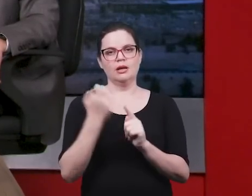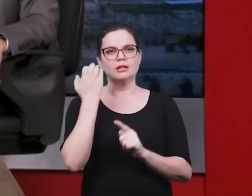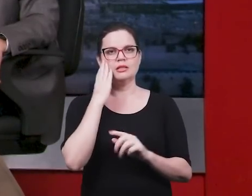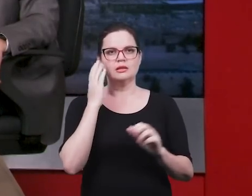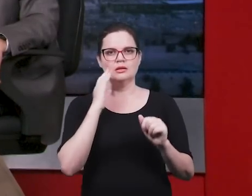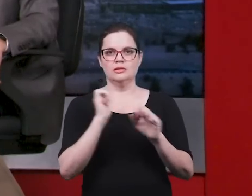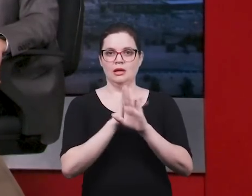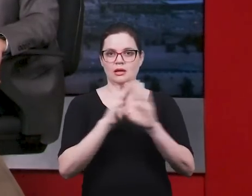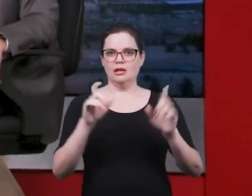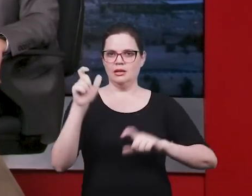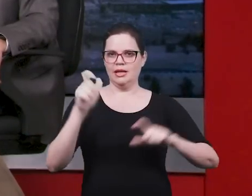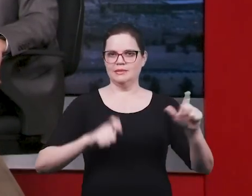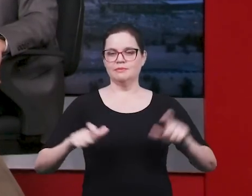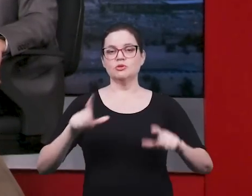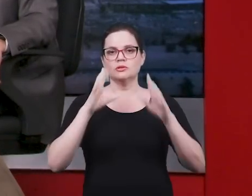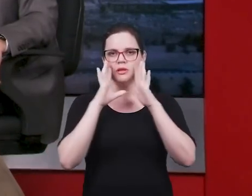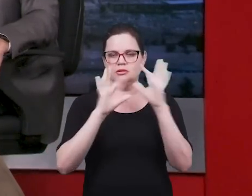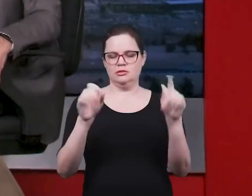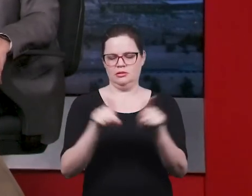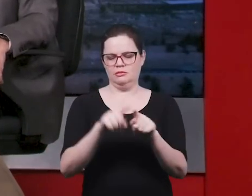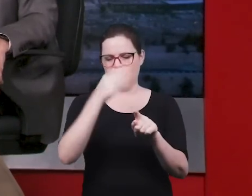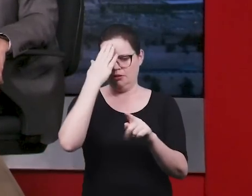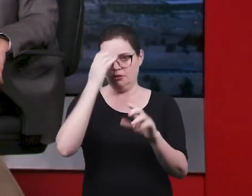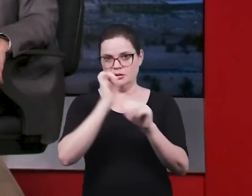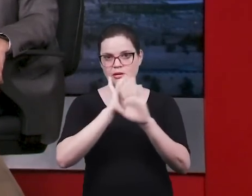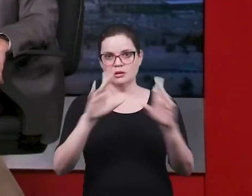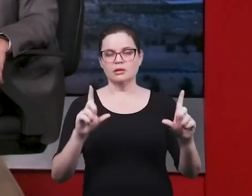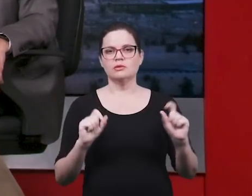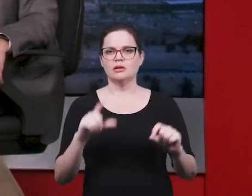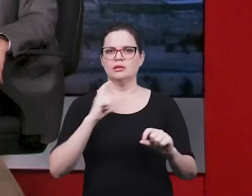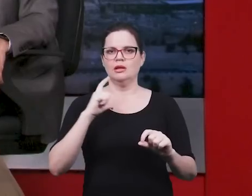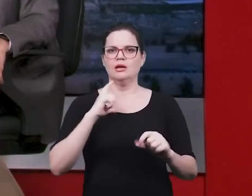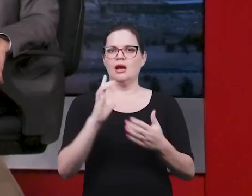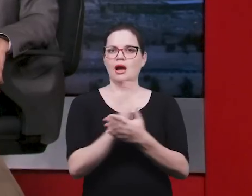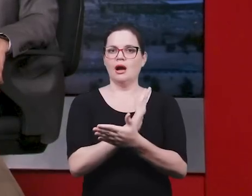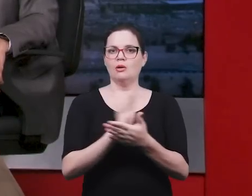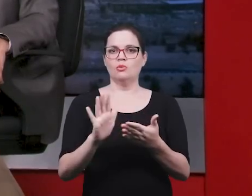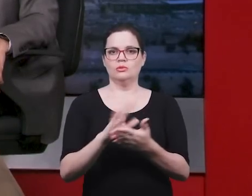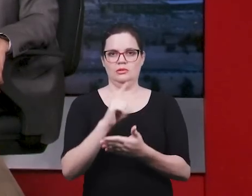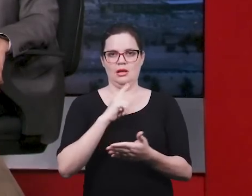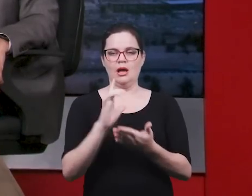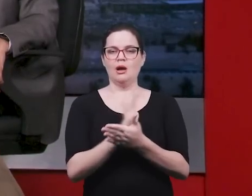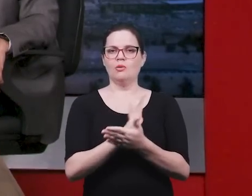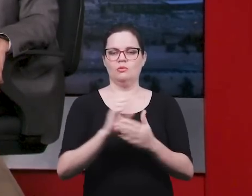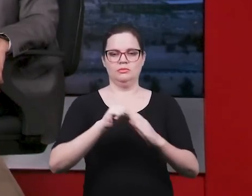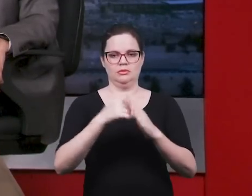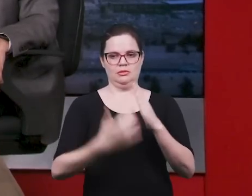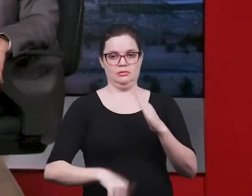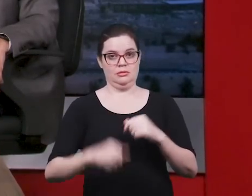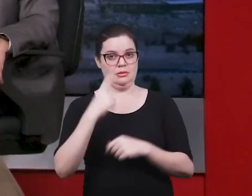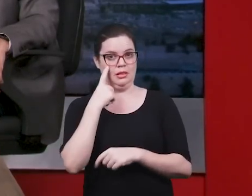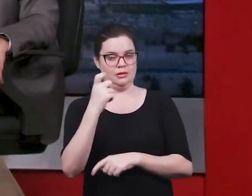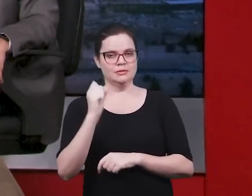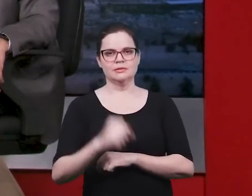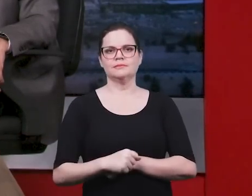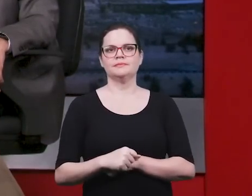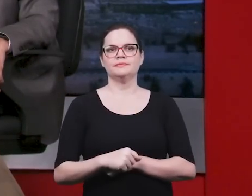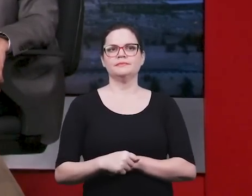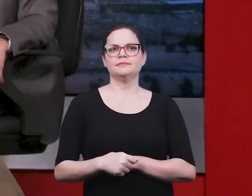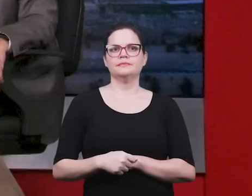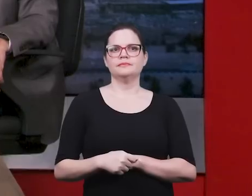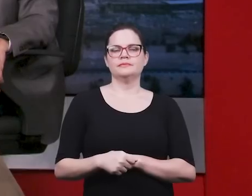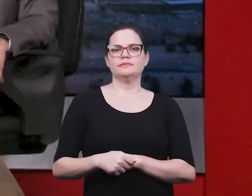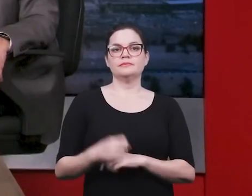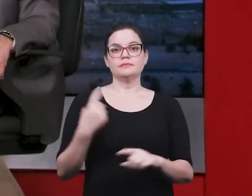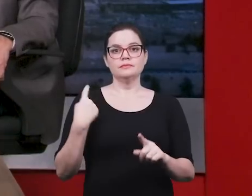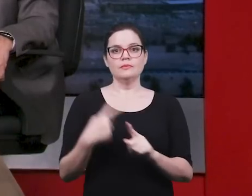entender, para quem nos ouve, há alguns aspectos aqui muito interessantes. Então, primeiro por